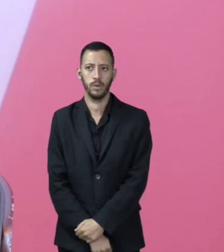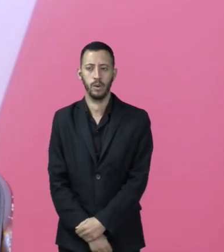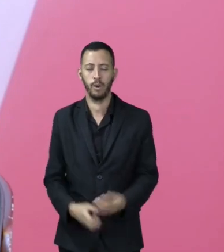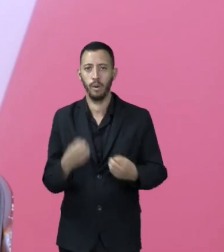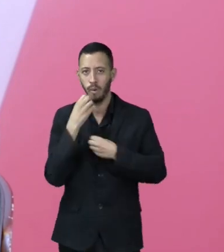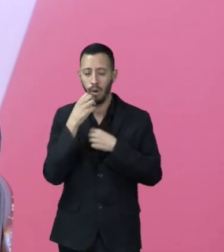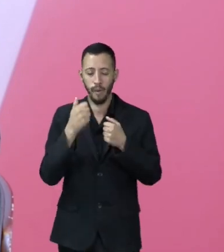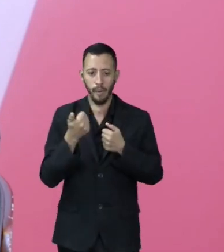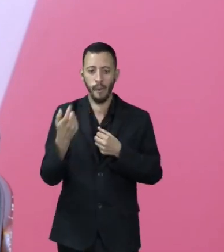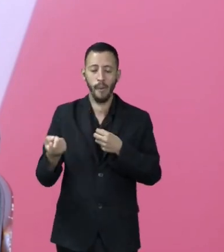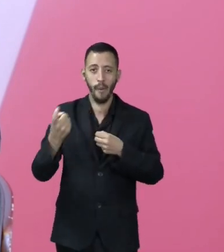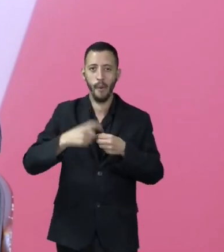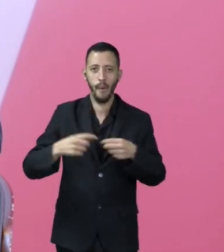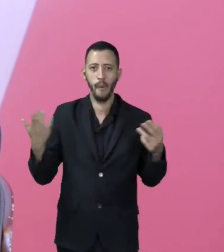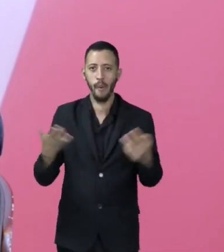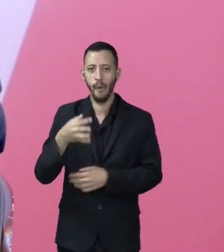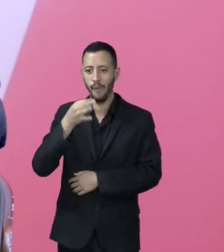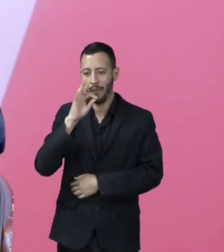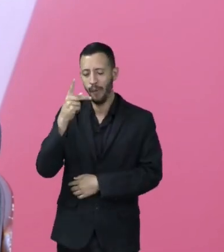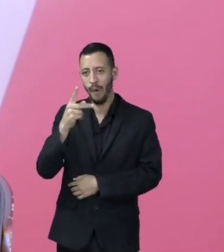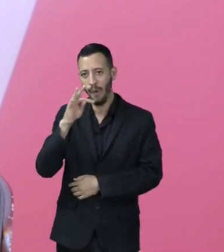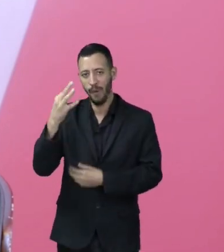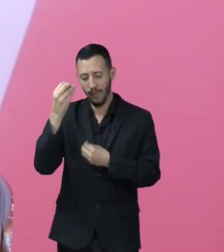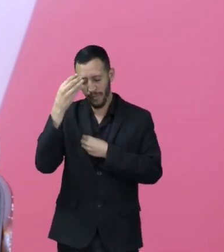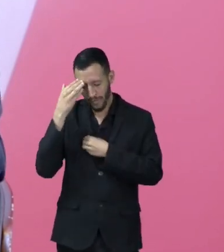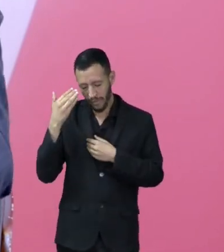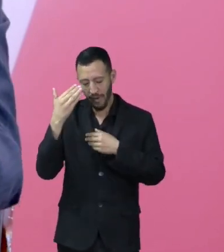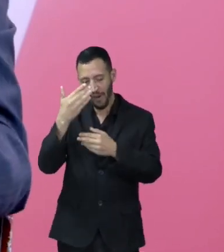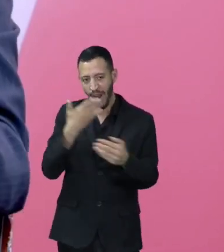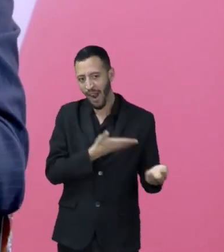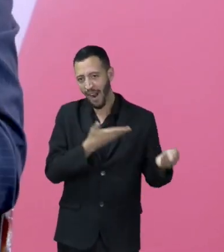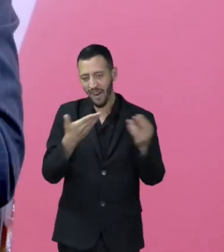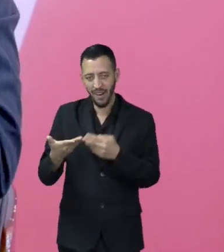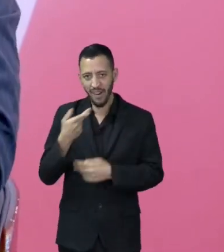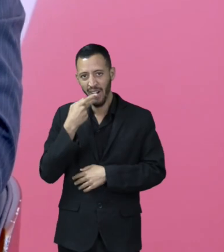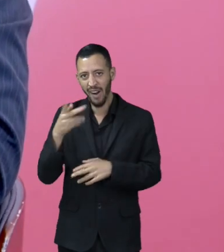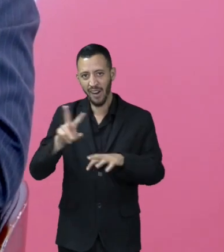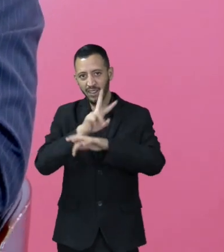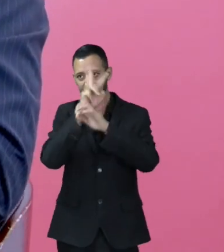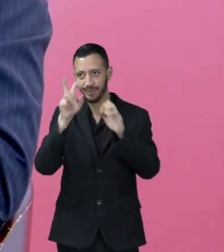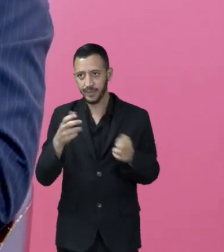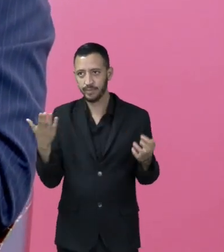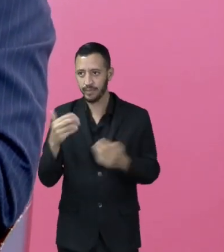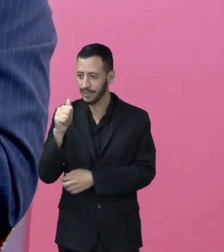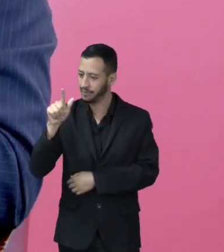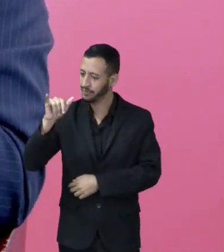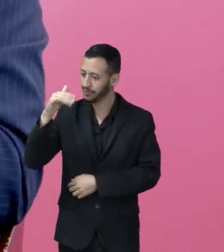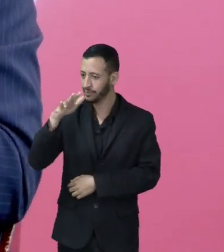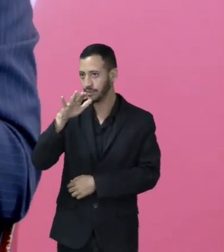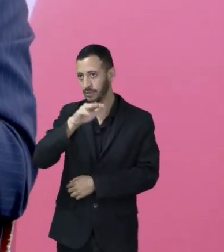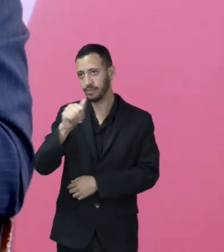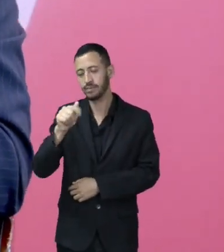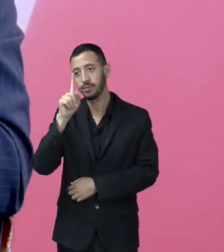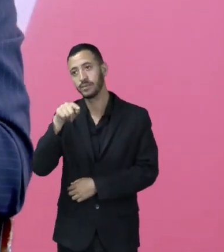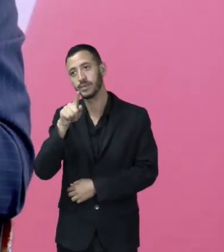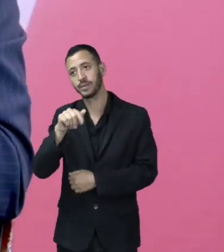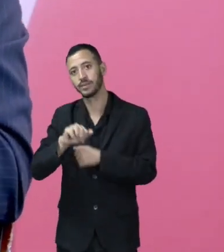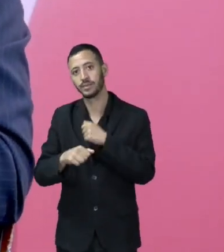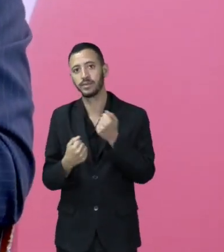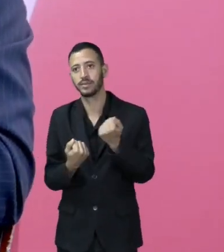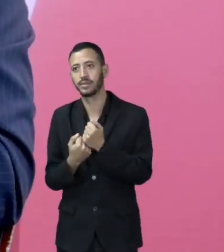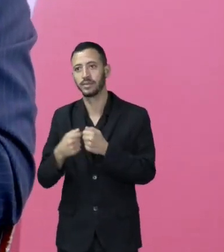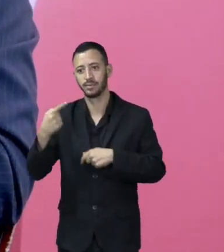Muito bem, já estamos de volta aqui no Café PT. Muito obrigado pela sua companhia. Hoje estamos conversando com Alicia Krieger, que é assessora